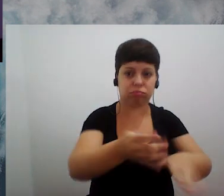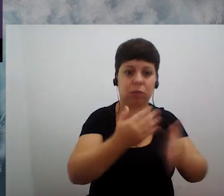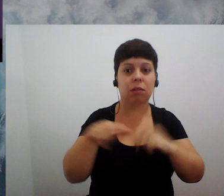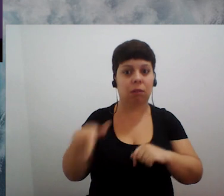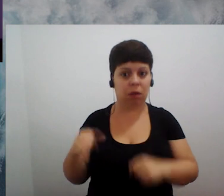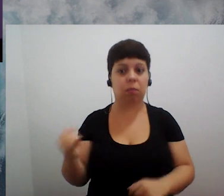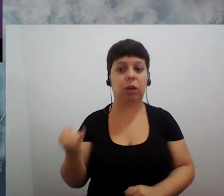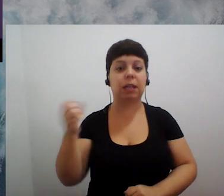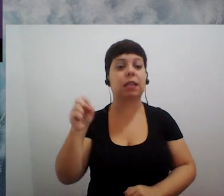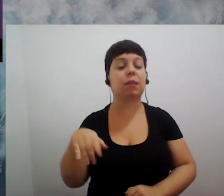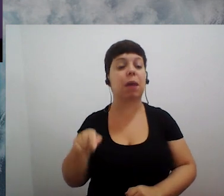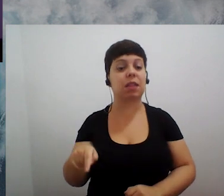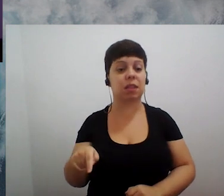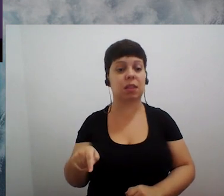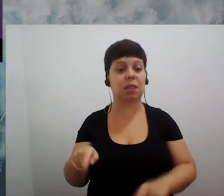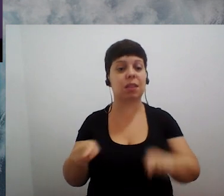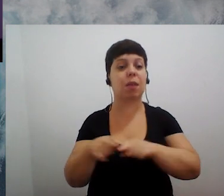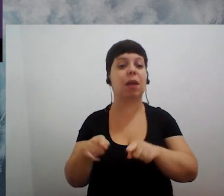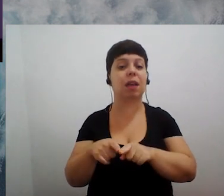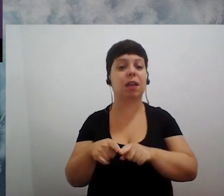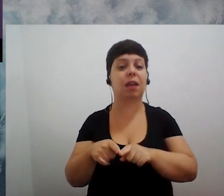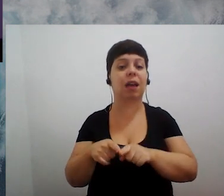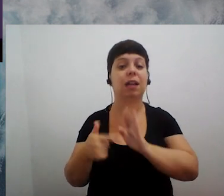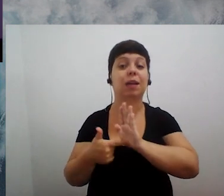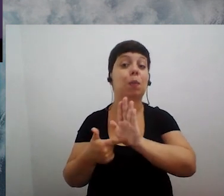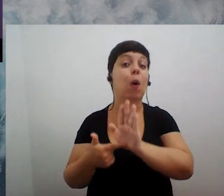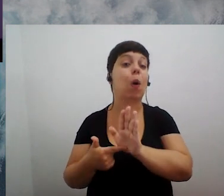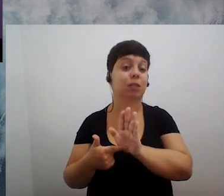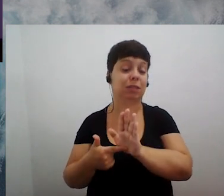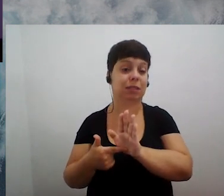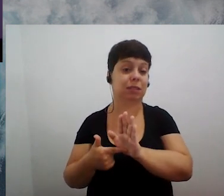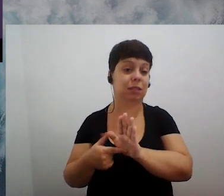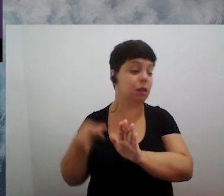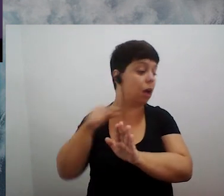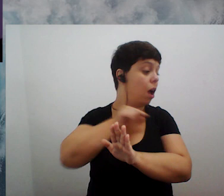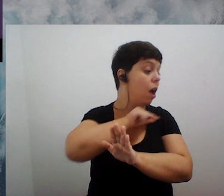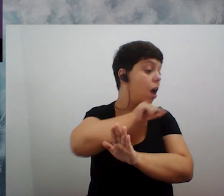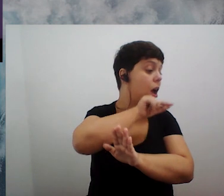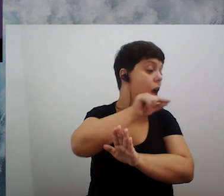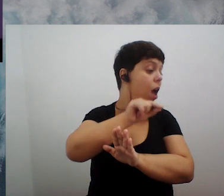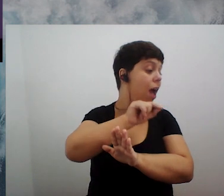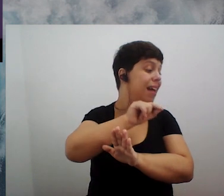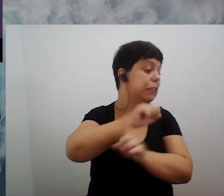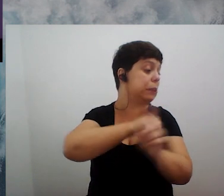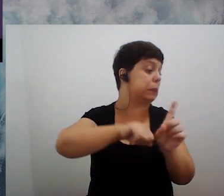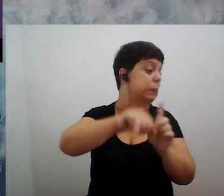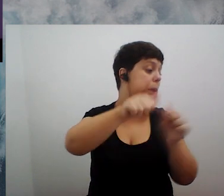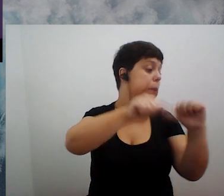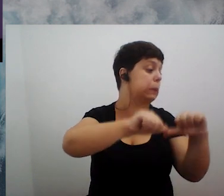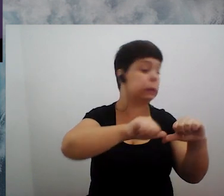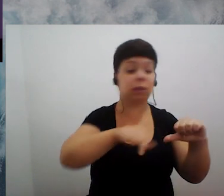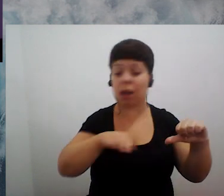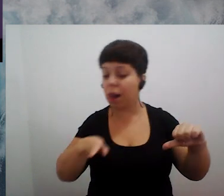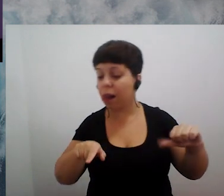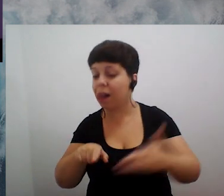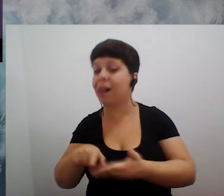Ele tem muitas importâncias. Mas ele também é um sintoma, né? Ele é um sintoma de tudo que está acontecendo de ruim com a